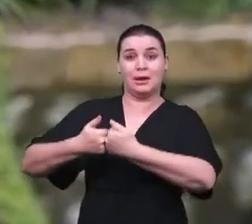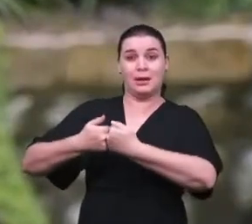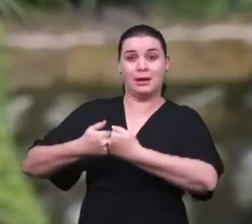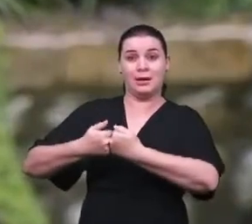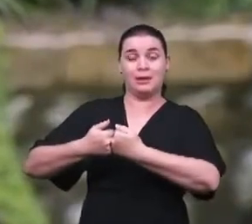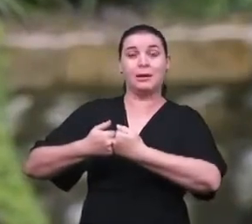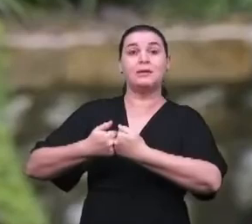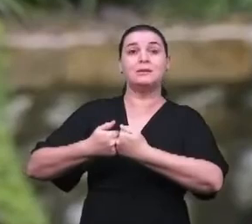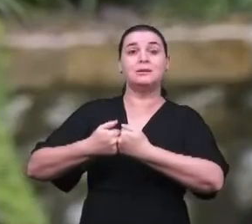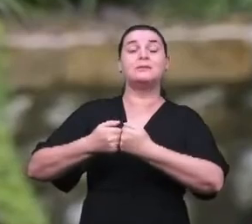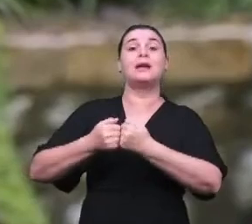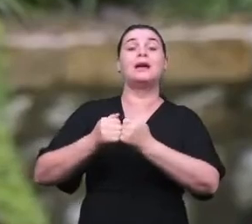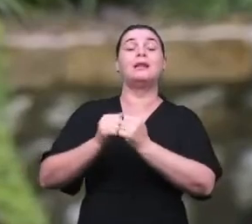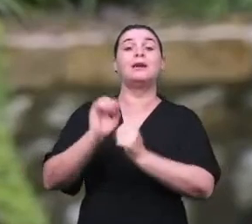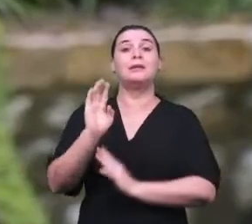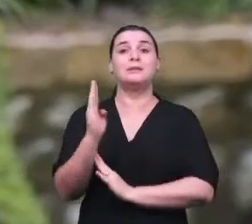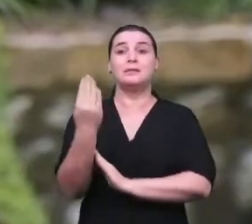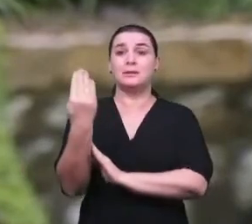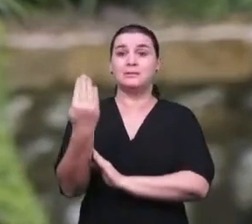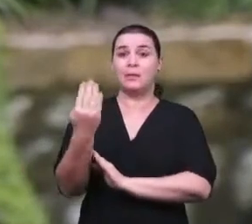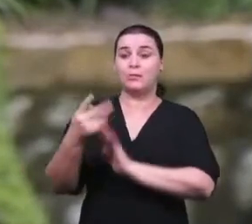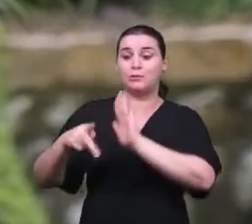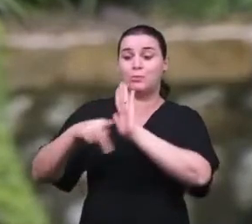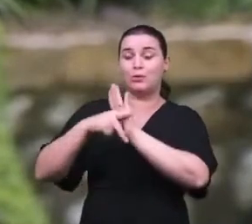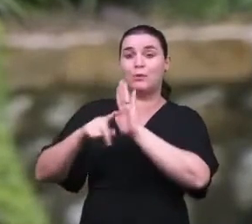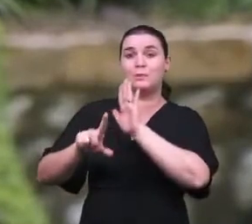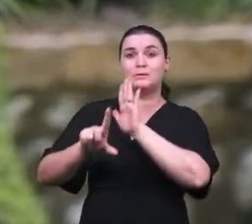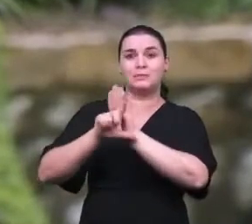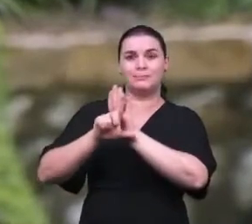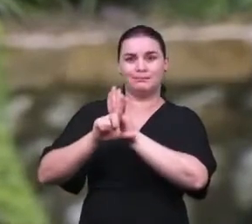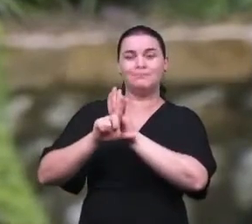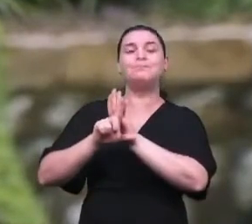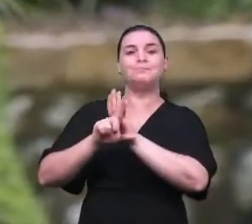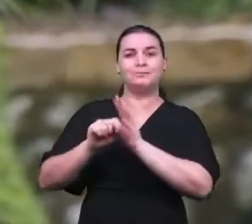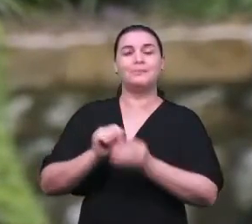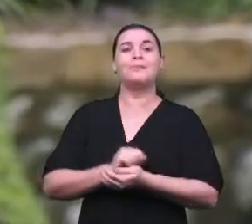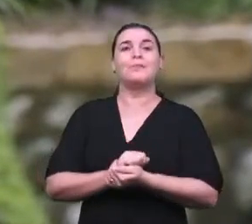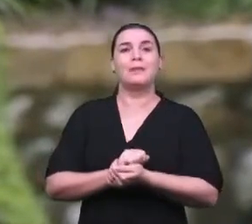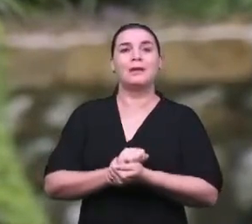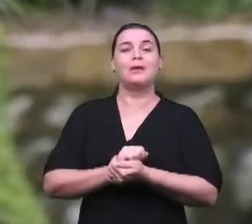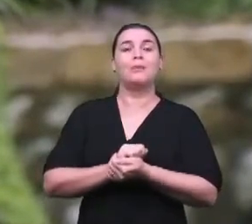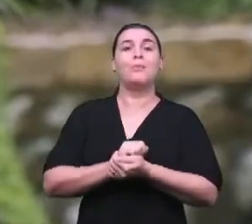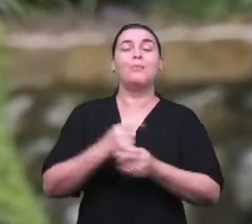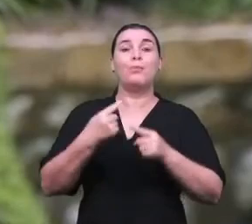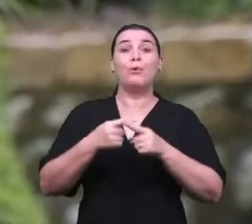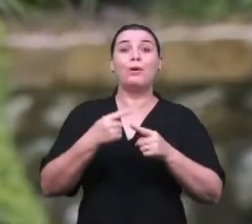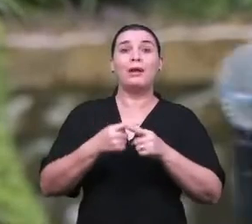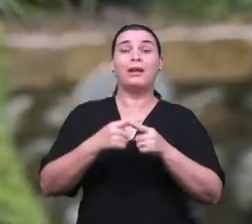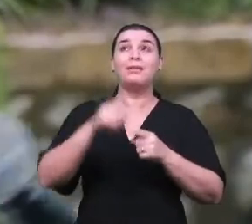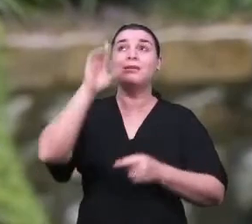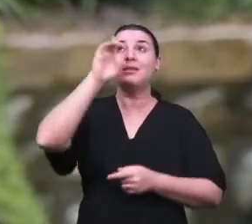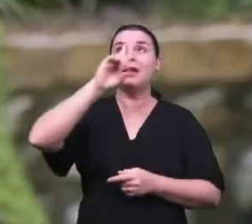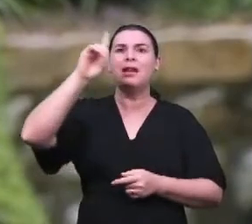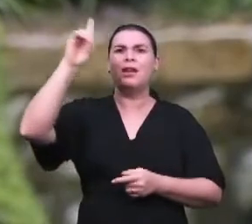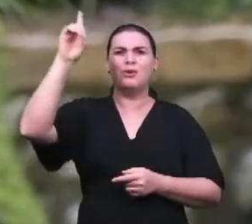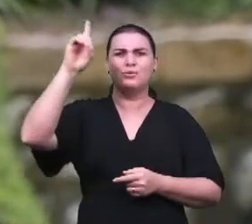porque os textos bíblicos dizem o seguinte, que o Senhor escreveu nas tábuas da lei com o dedo.